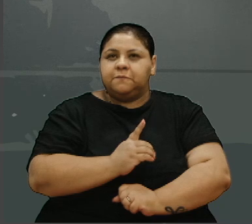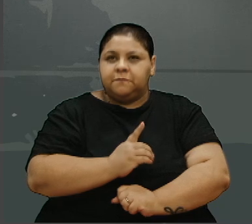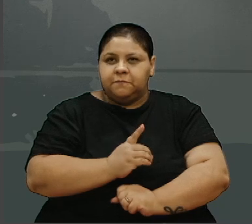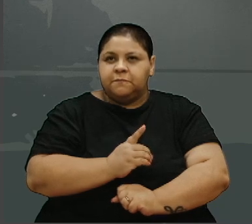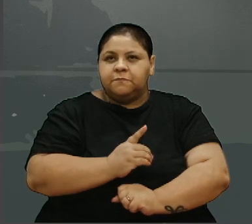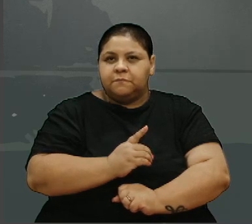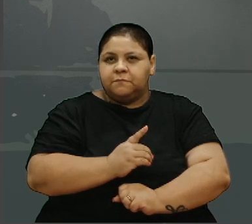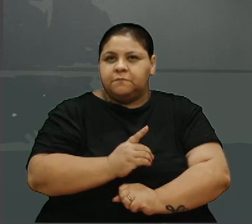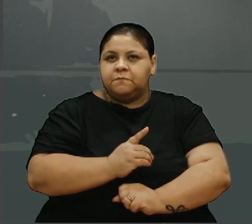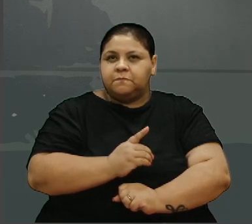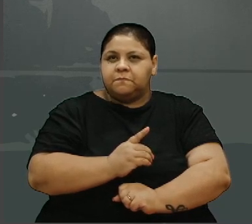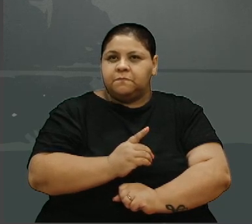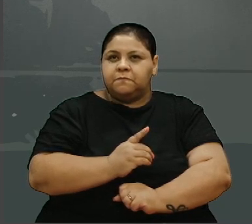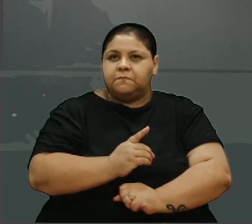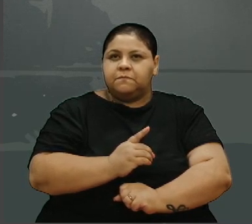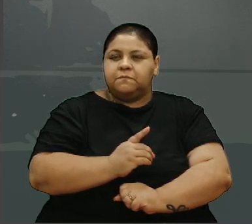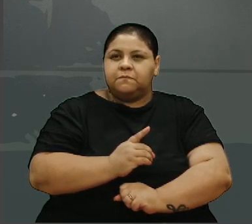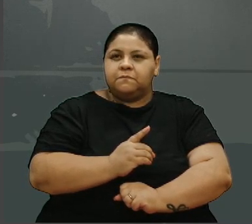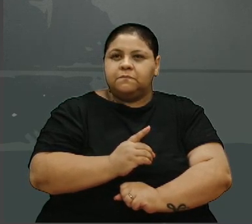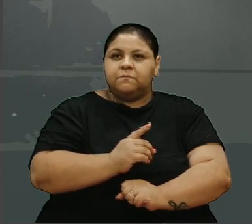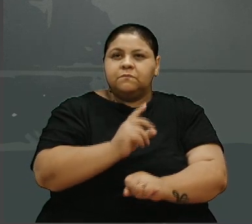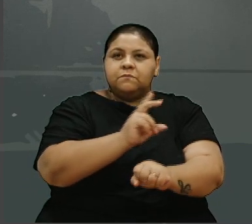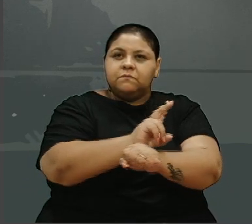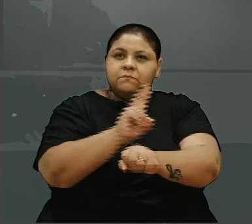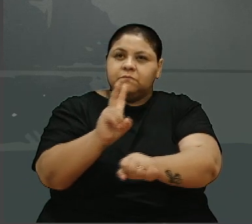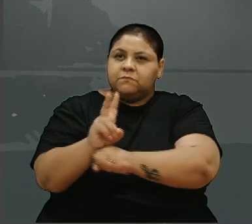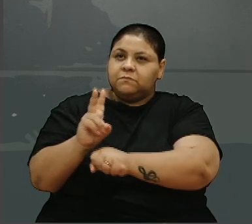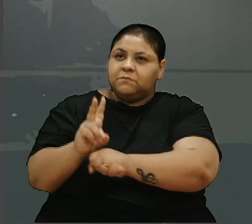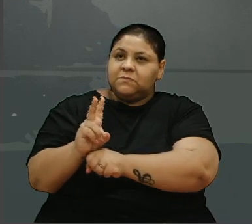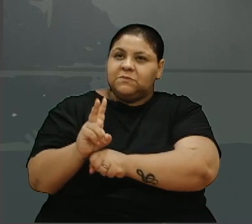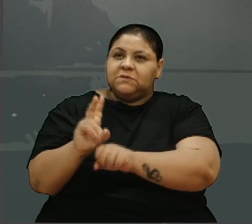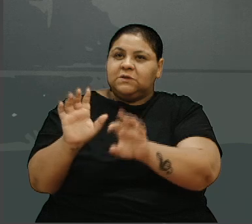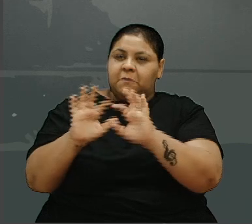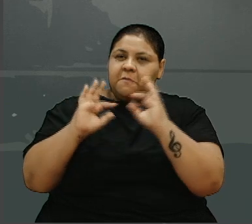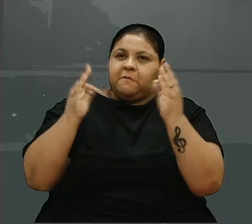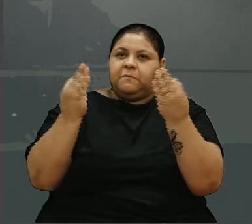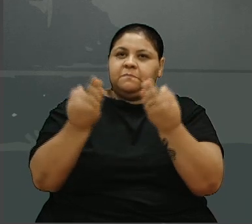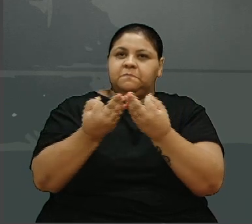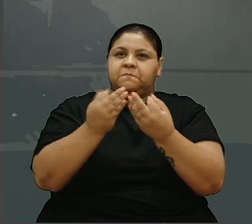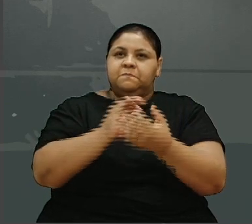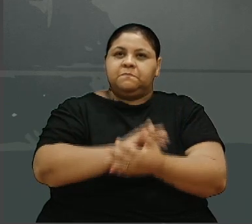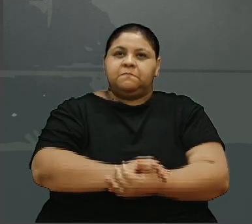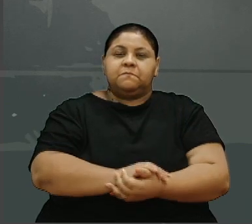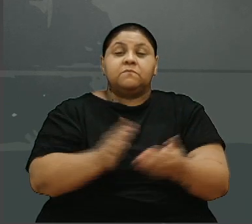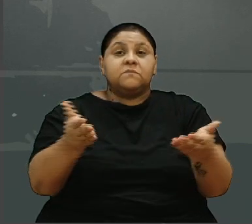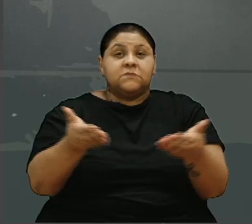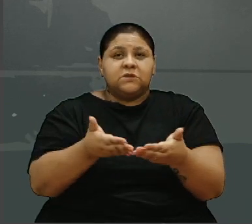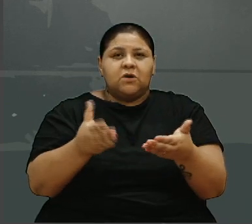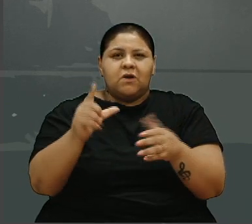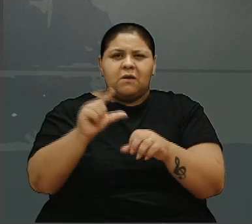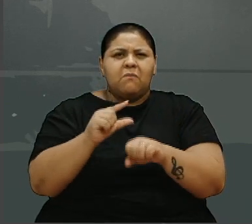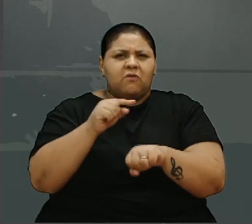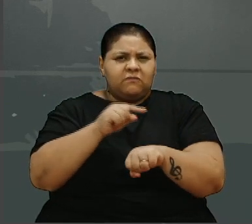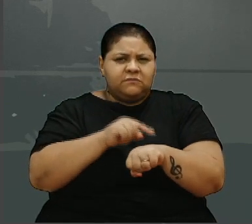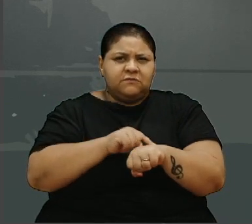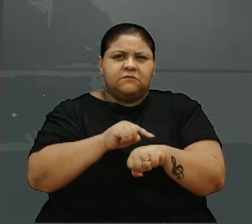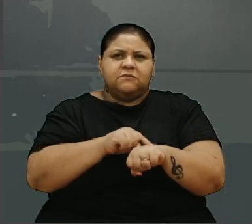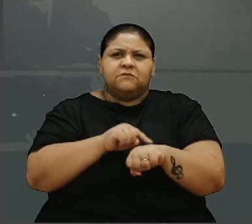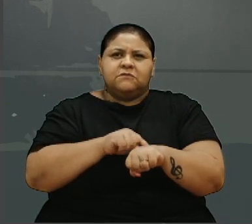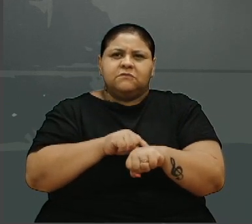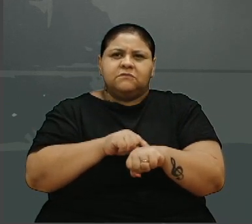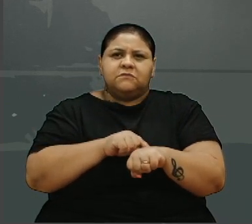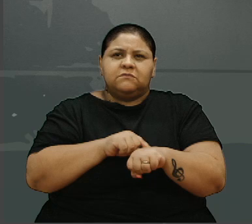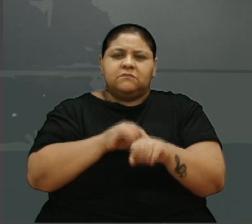né, de proteção à nossa família. Agora, recentemente, né, está aí